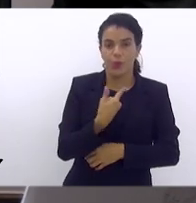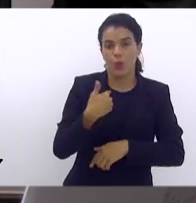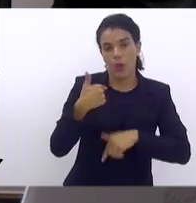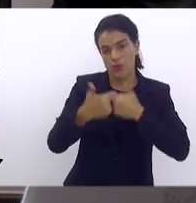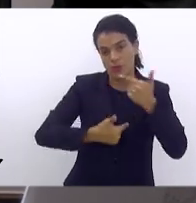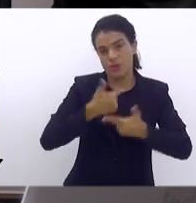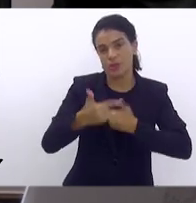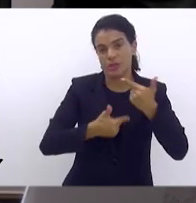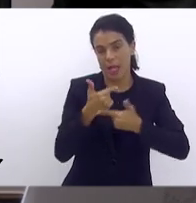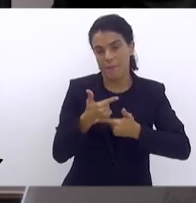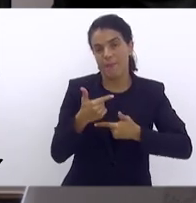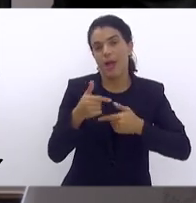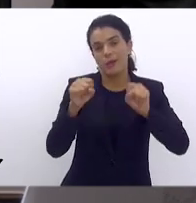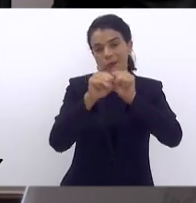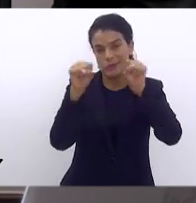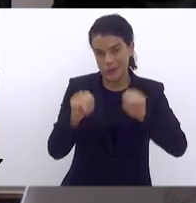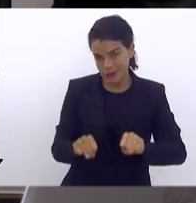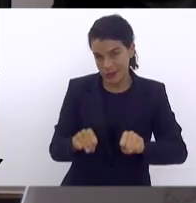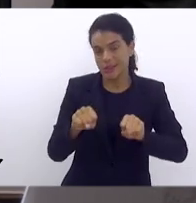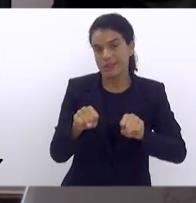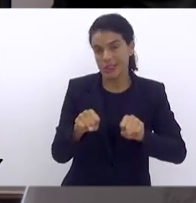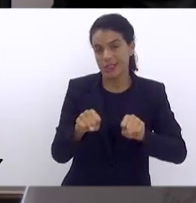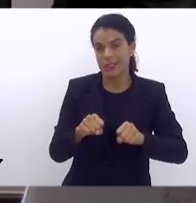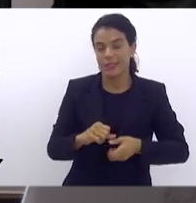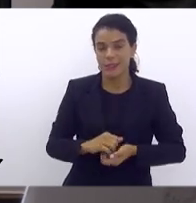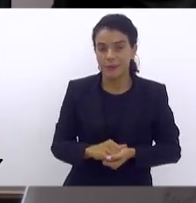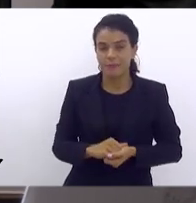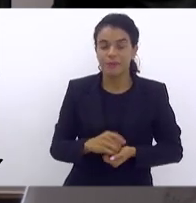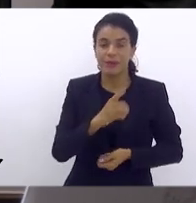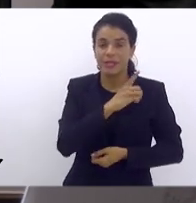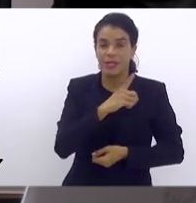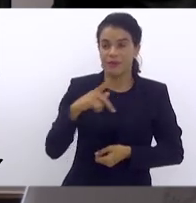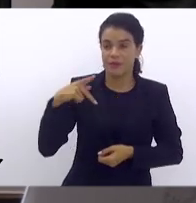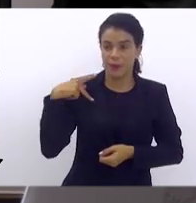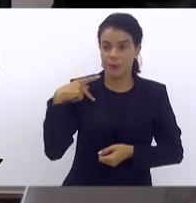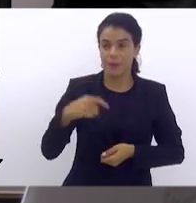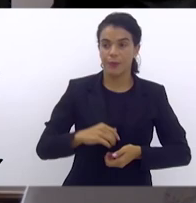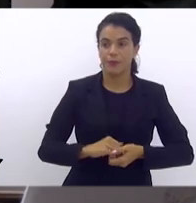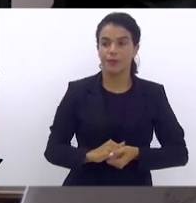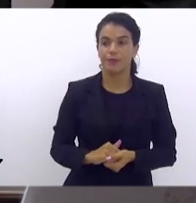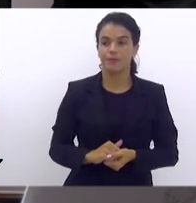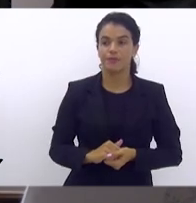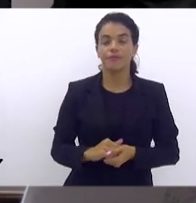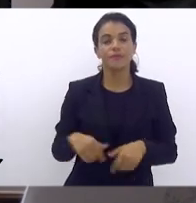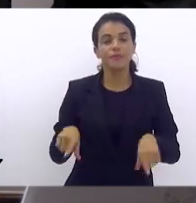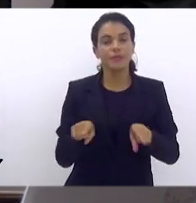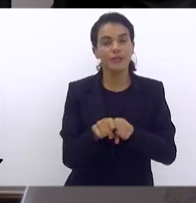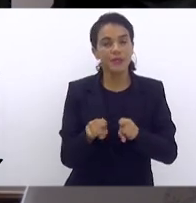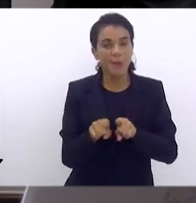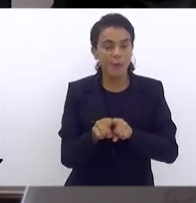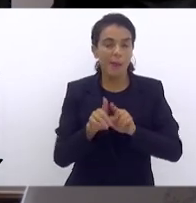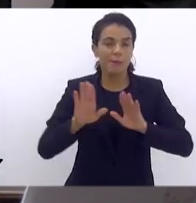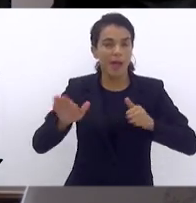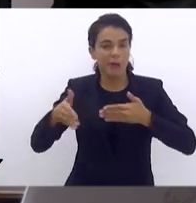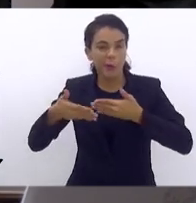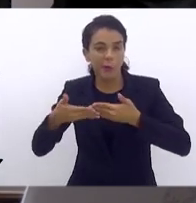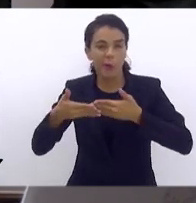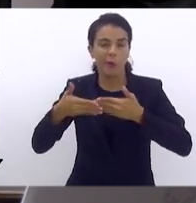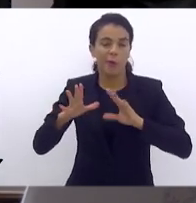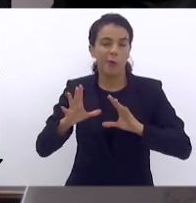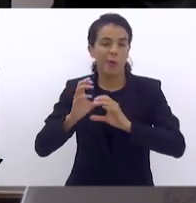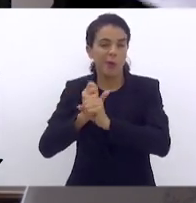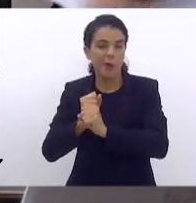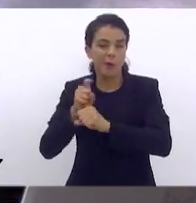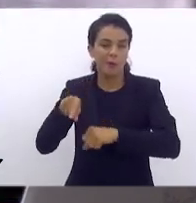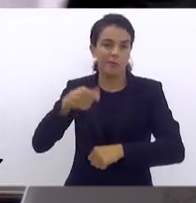processamento de dados né Como ocorre o nosso processamento de cidades na Defensoria E aí para finalizar eu só gostaria de falar